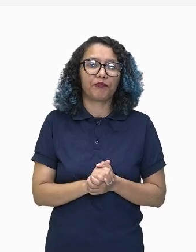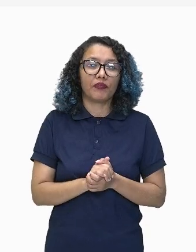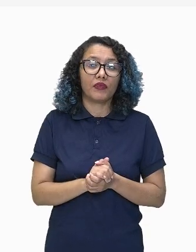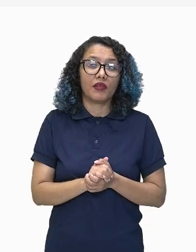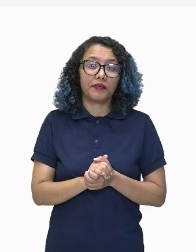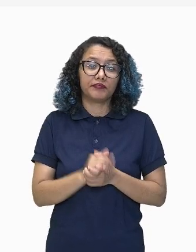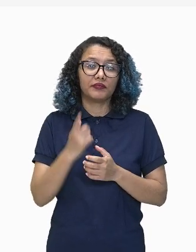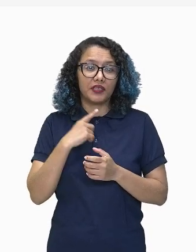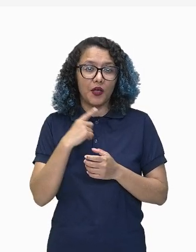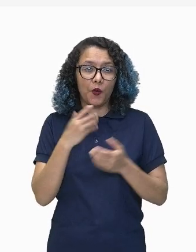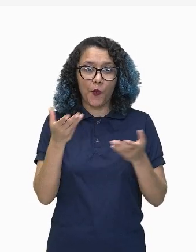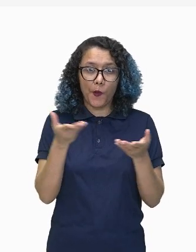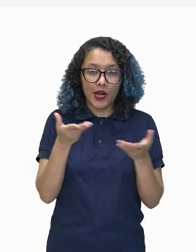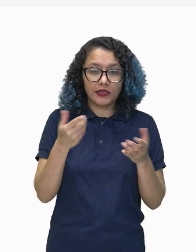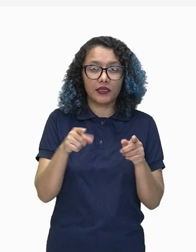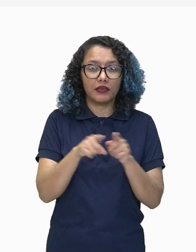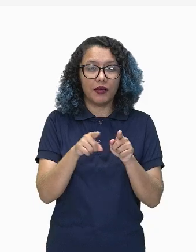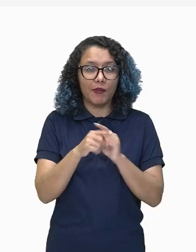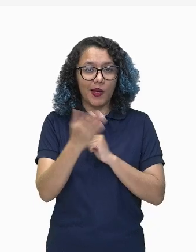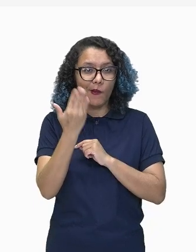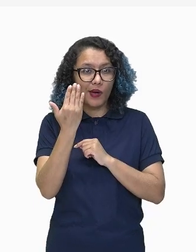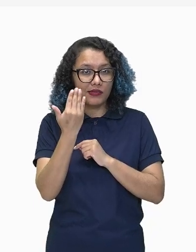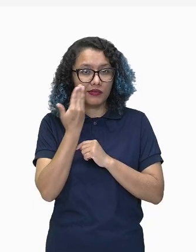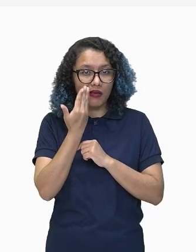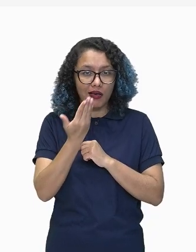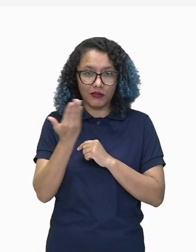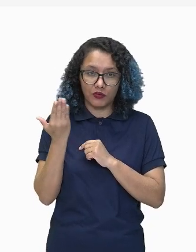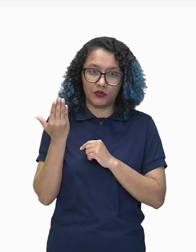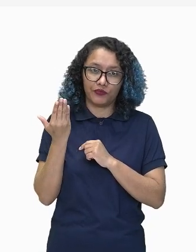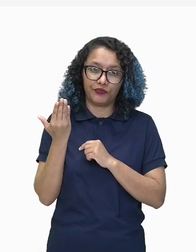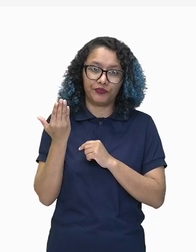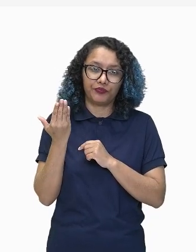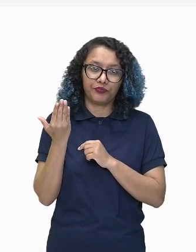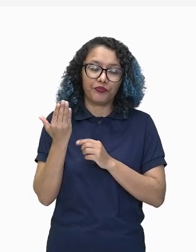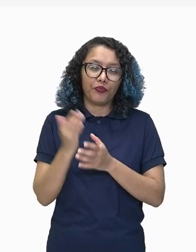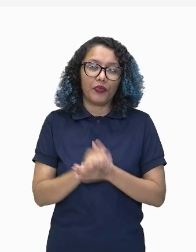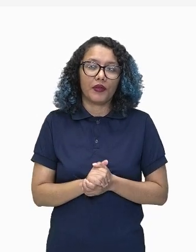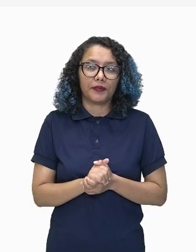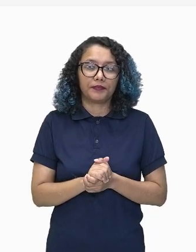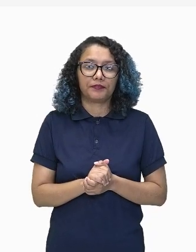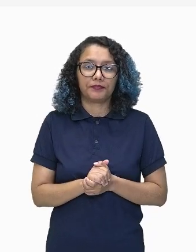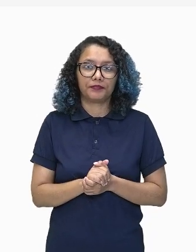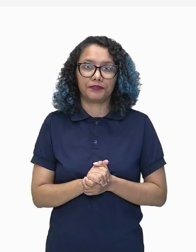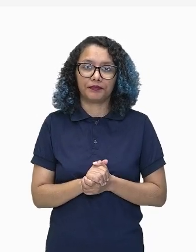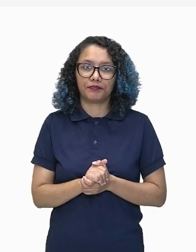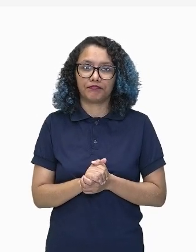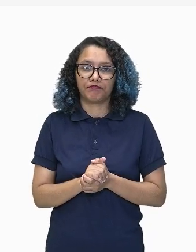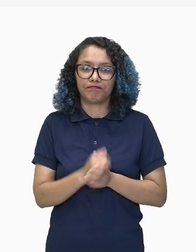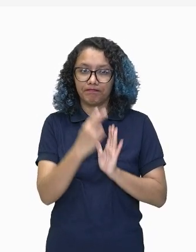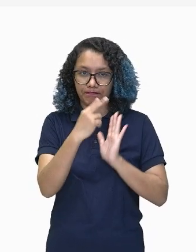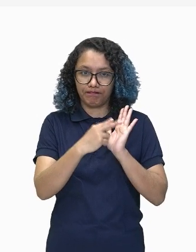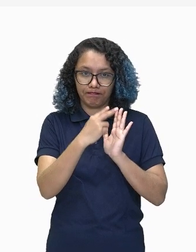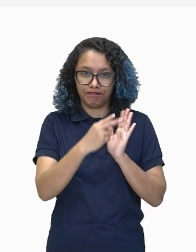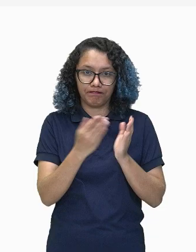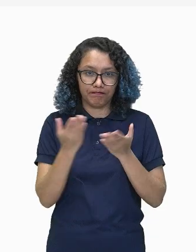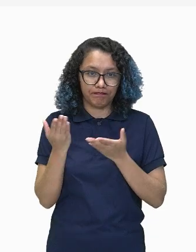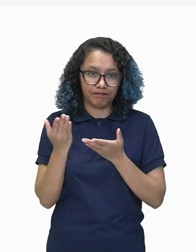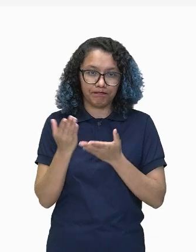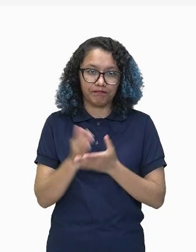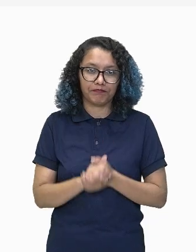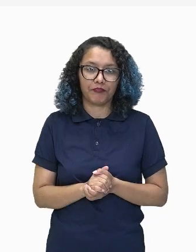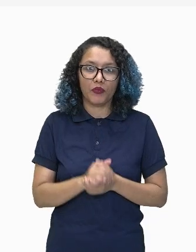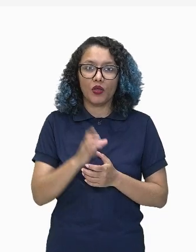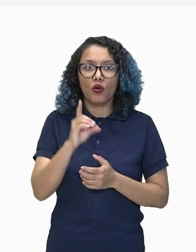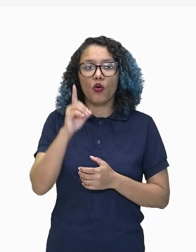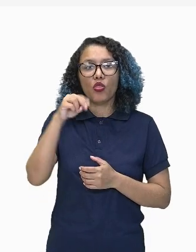not, wasn't, não era, não estava. Were not, weren't, não eram, não estavam, né? Do not, ou don't,